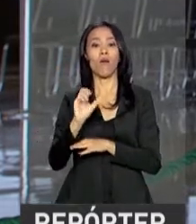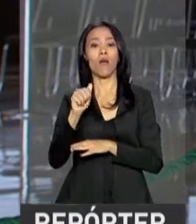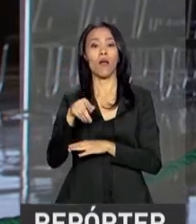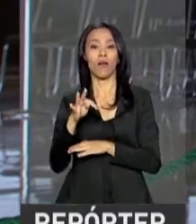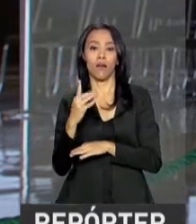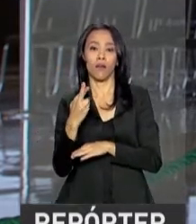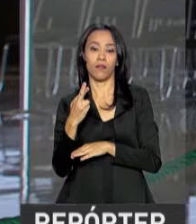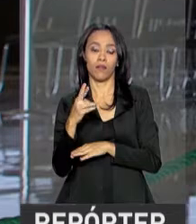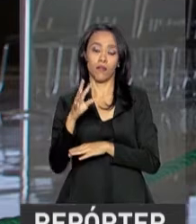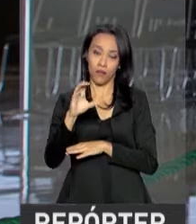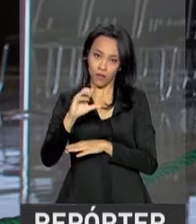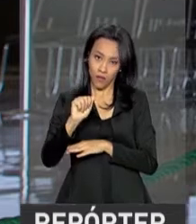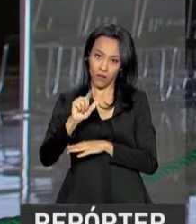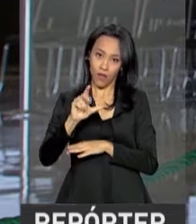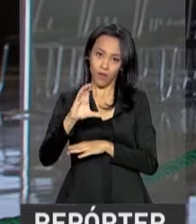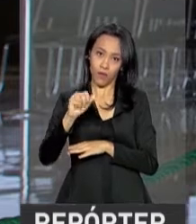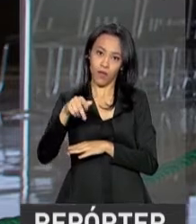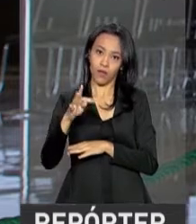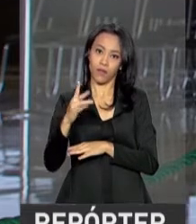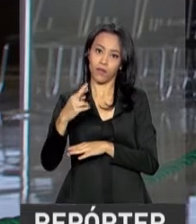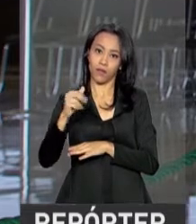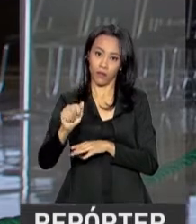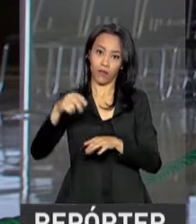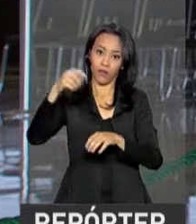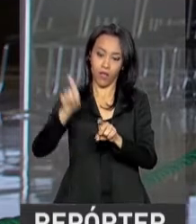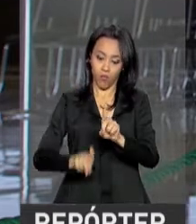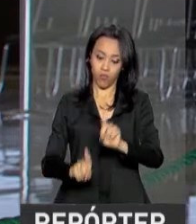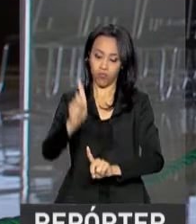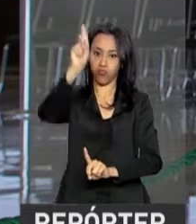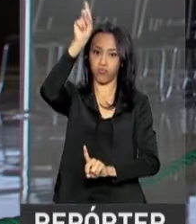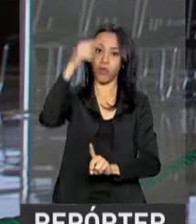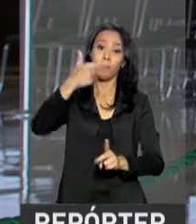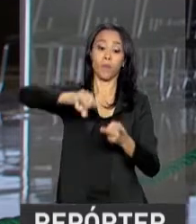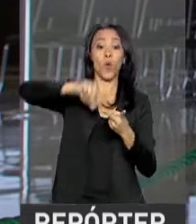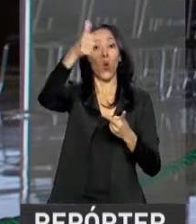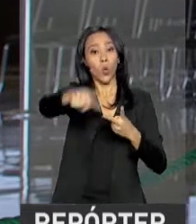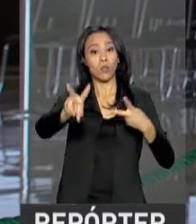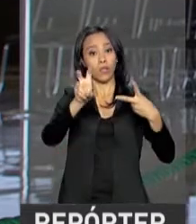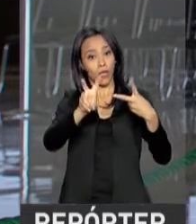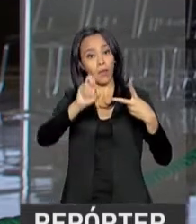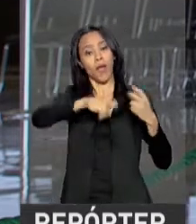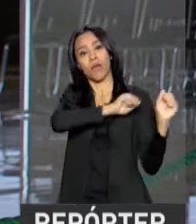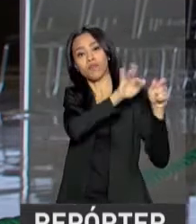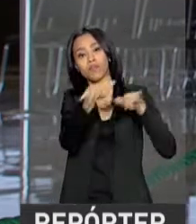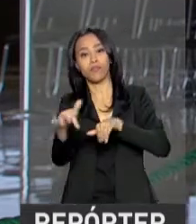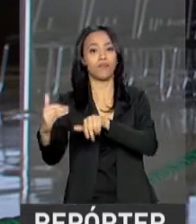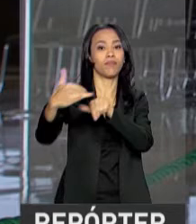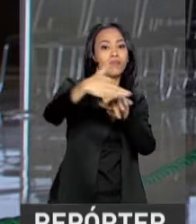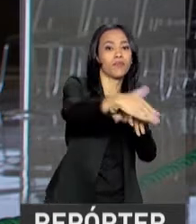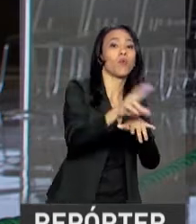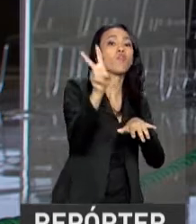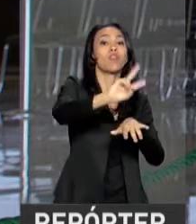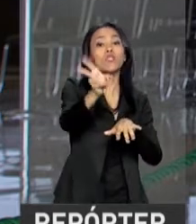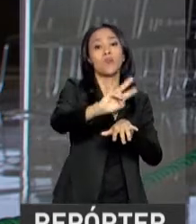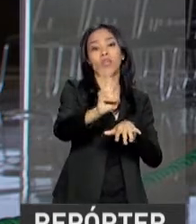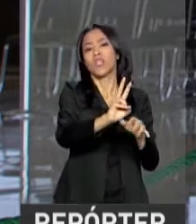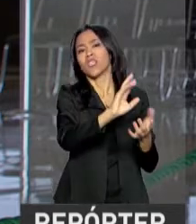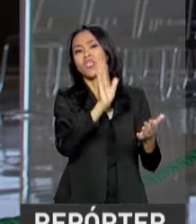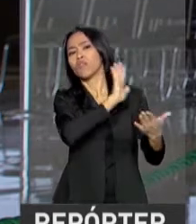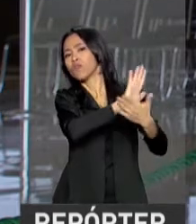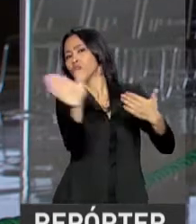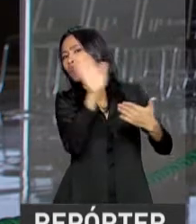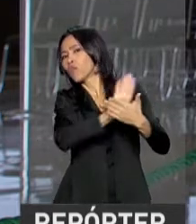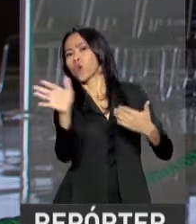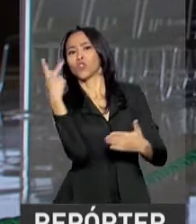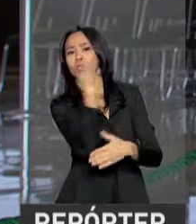está na pauta é a questão dos venenos o elano se esse aumento desse fluxo migratório dos venezuelanos que vem deixado sua terra natal e seguindo para